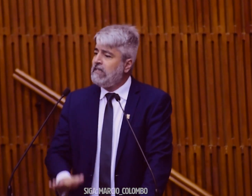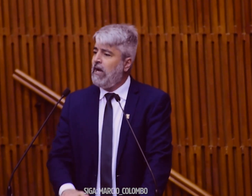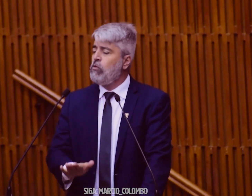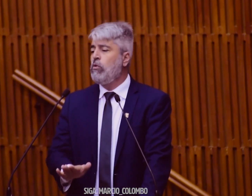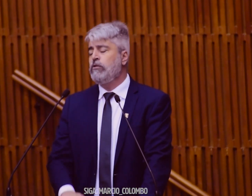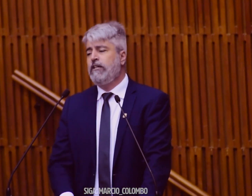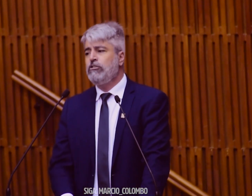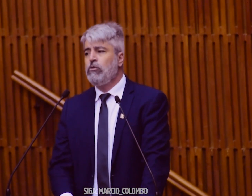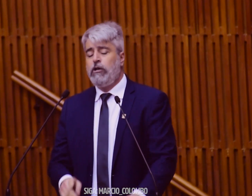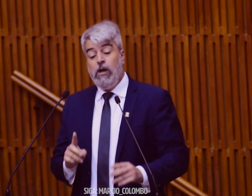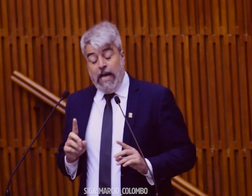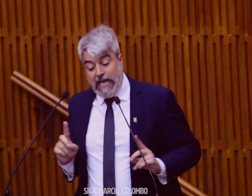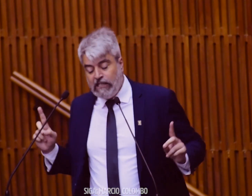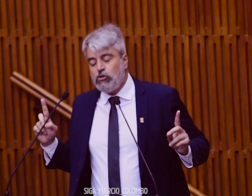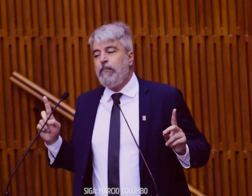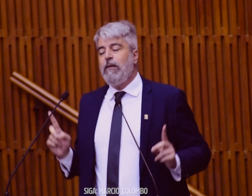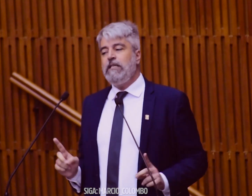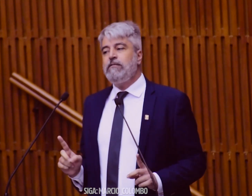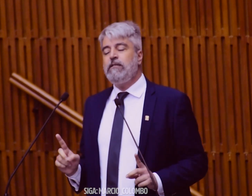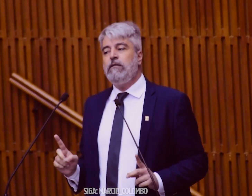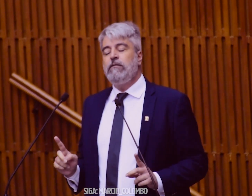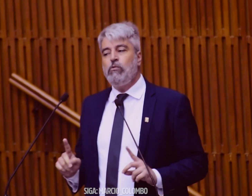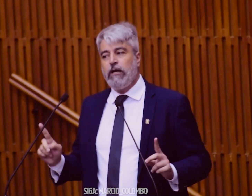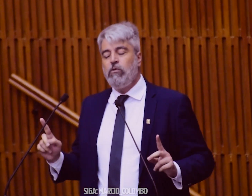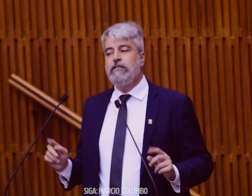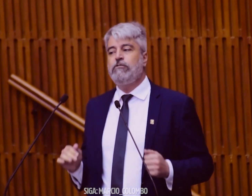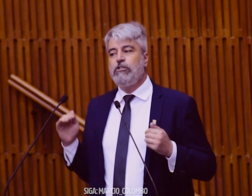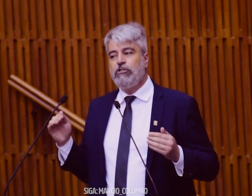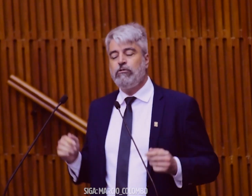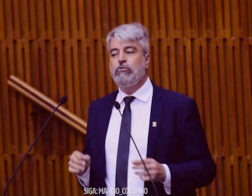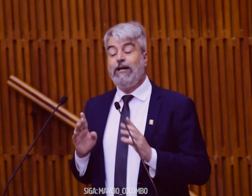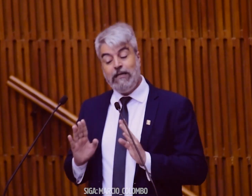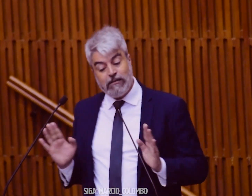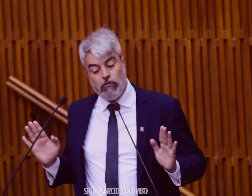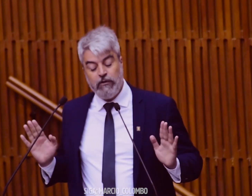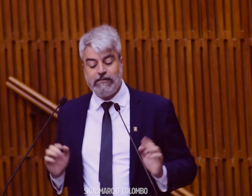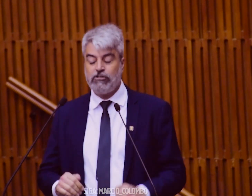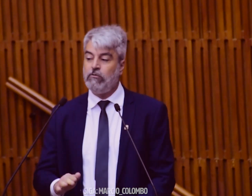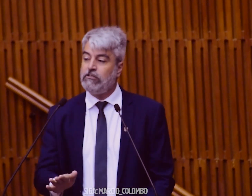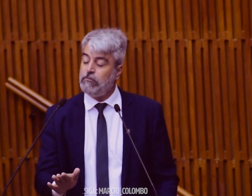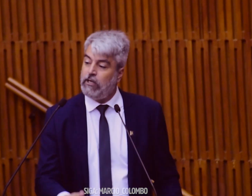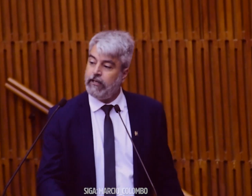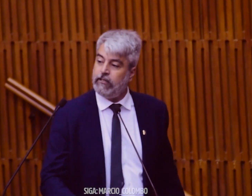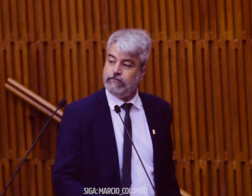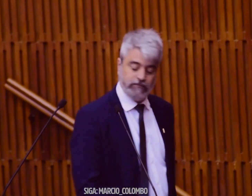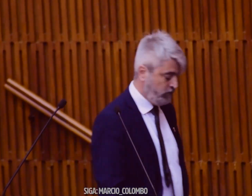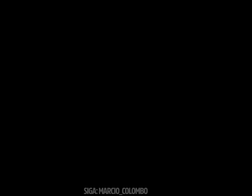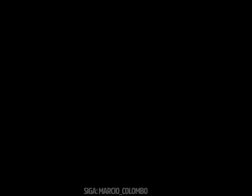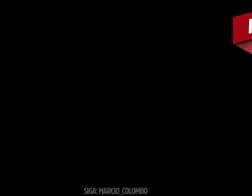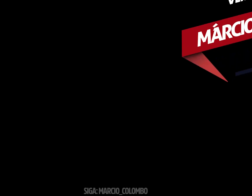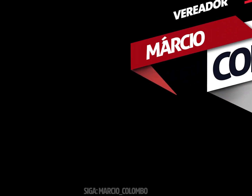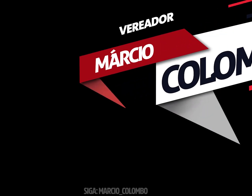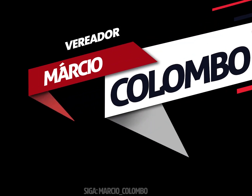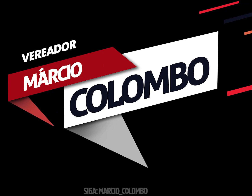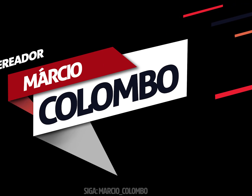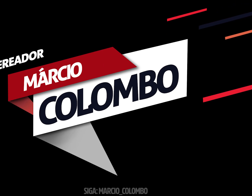consegue lidar com o contraditório. Isso, para mim, sim, não é coisa de gente adulta. Aí talvez seja coisa de moleque.